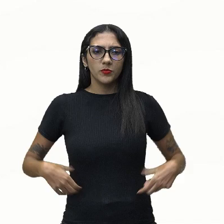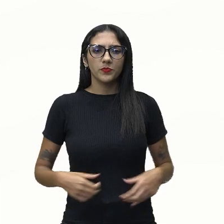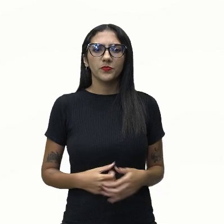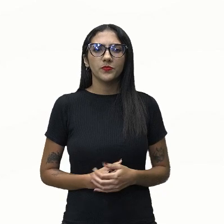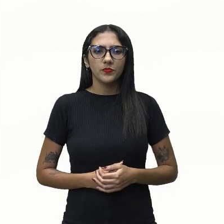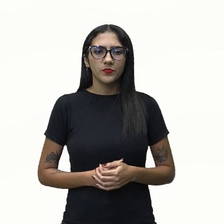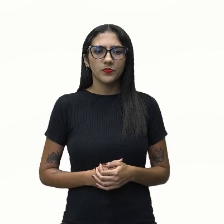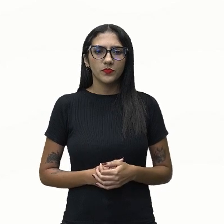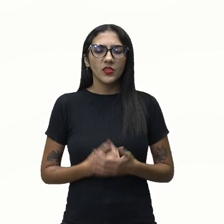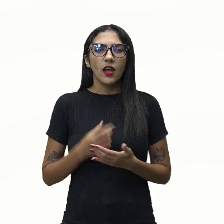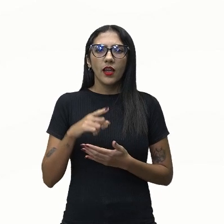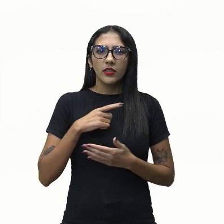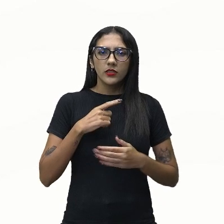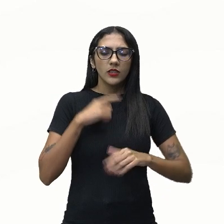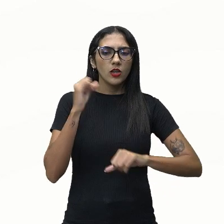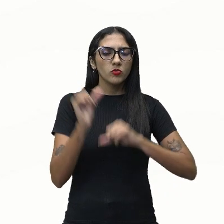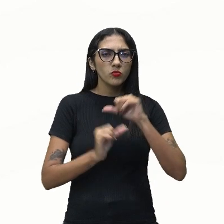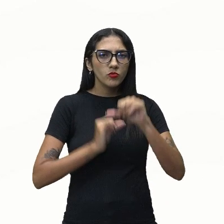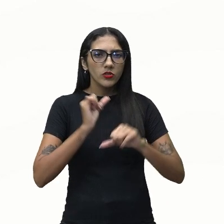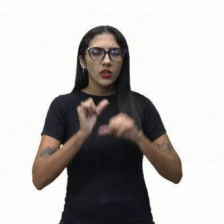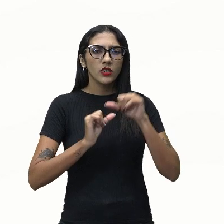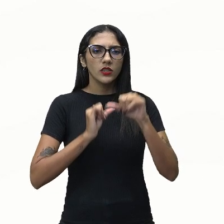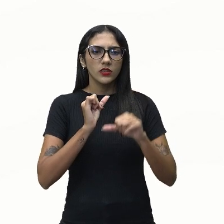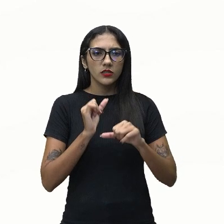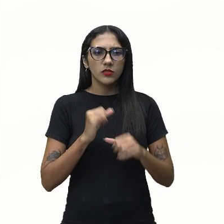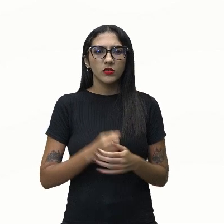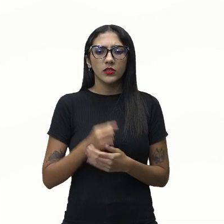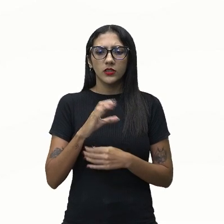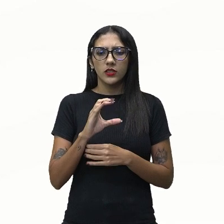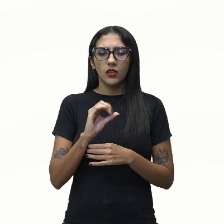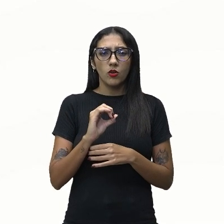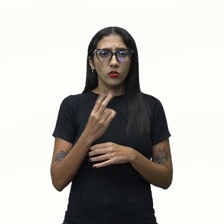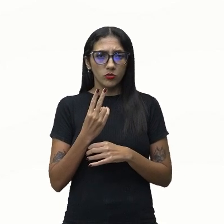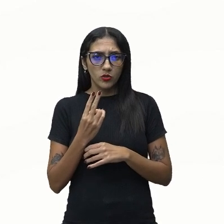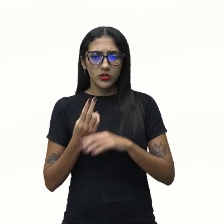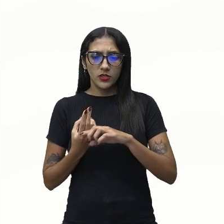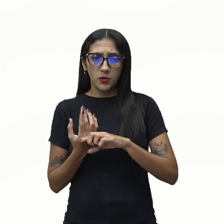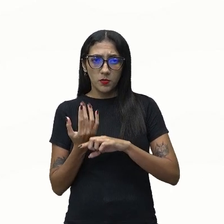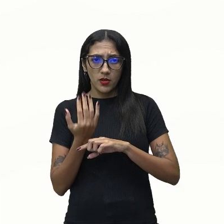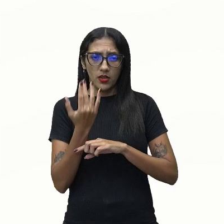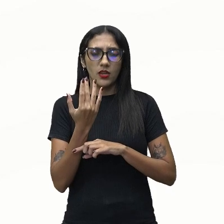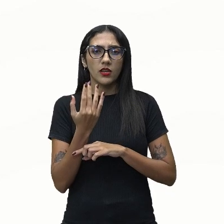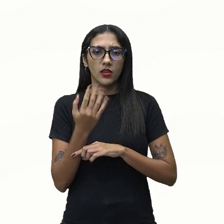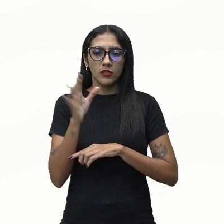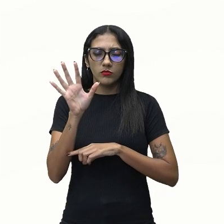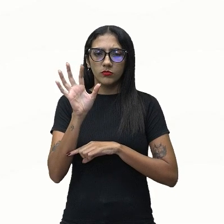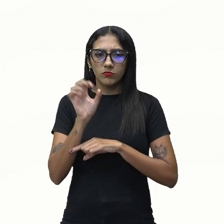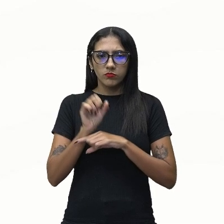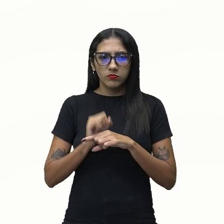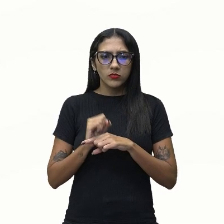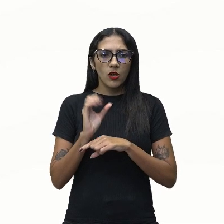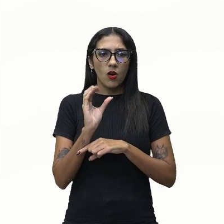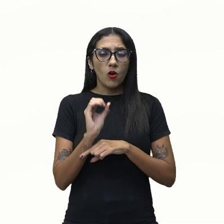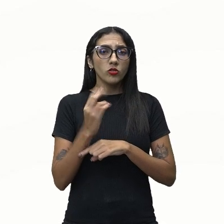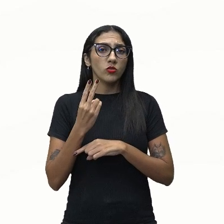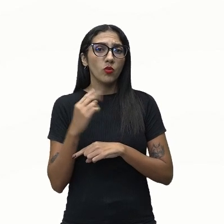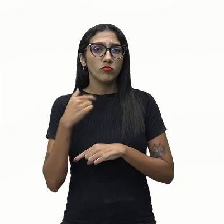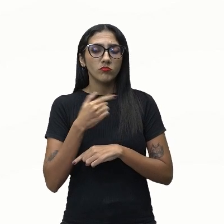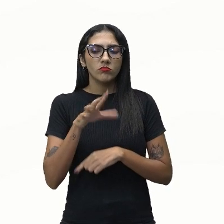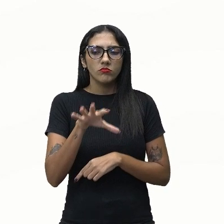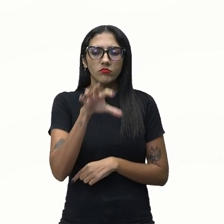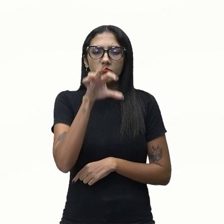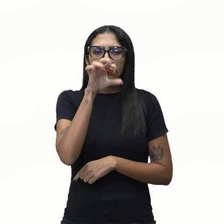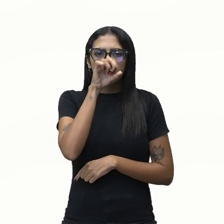onde vai acontecer as trocas gasosas. Vai sair aquele gás carbônico e vai entrar o oxigênio que você está inspirando aí na